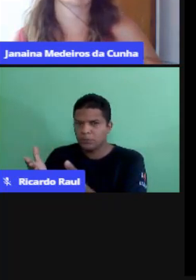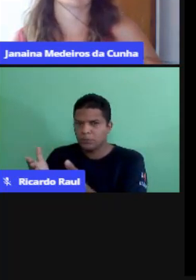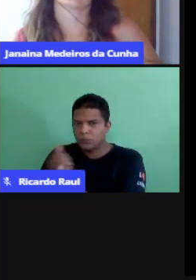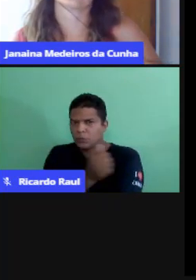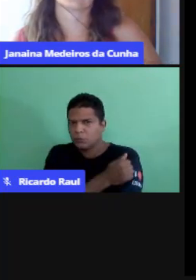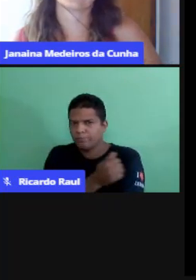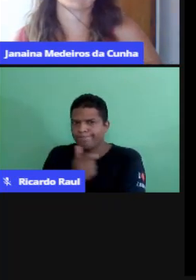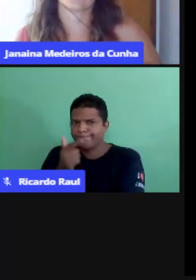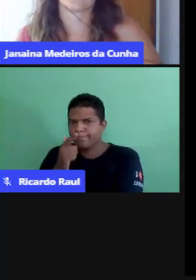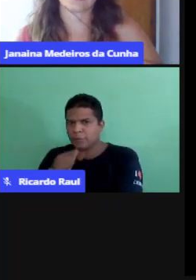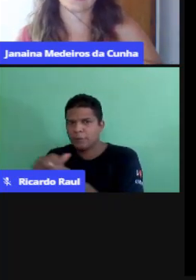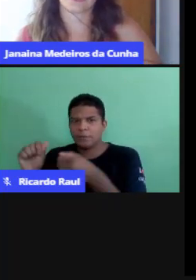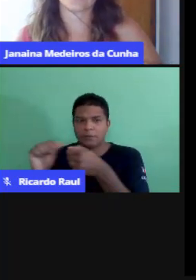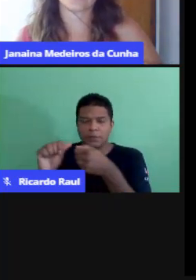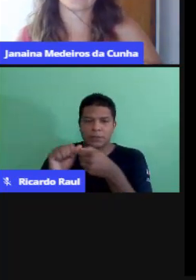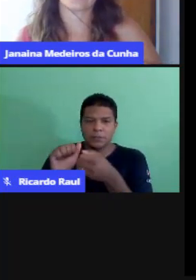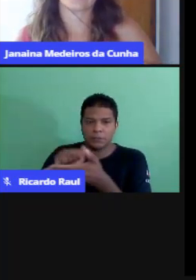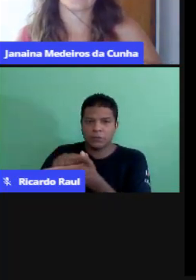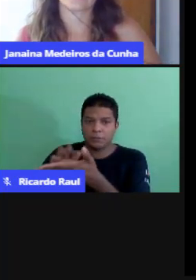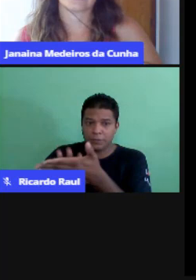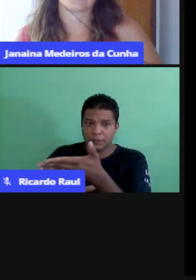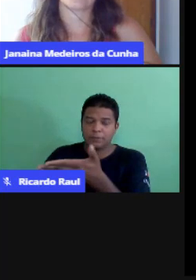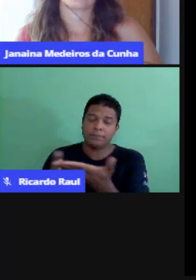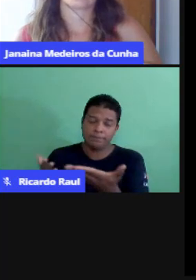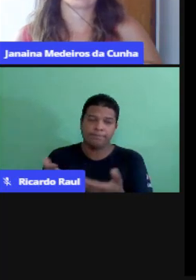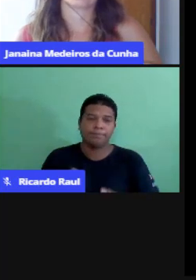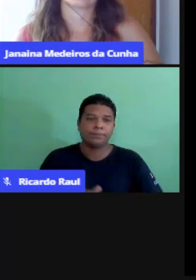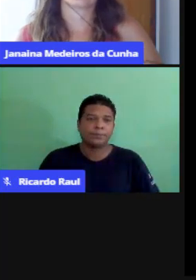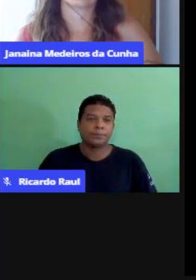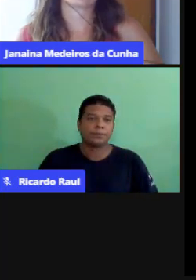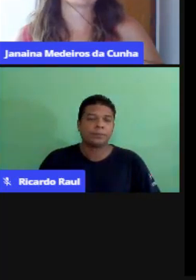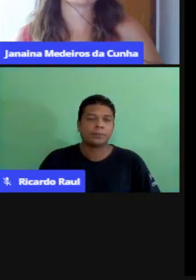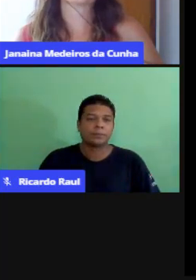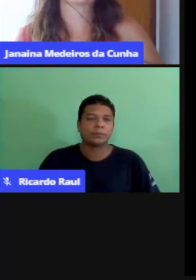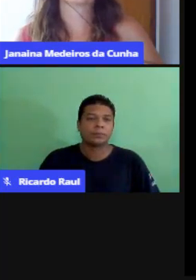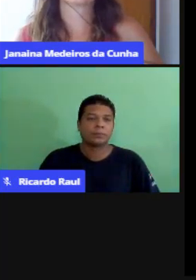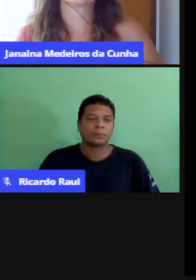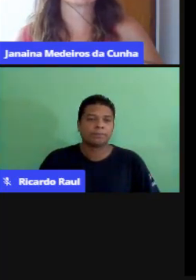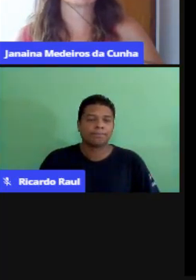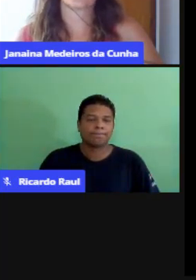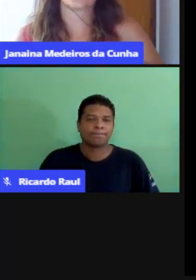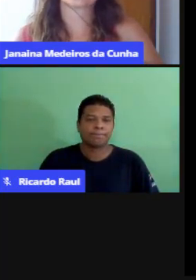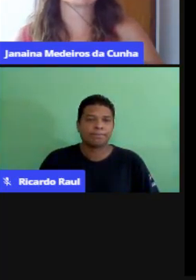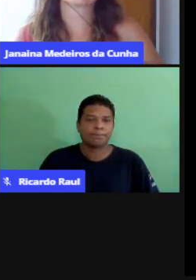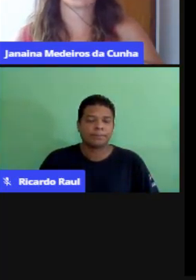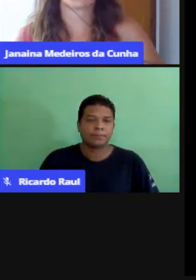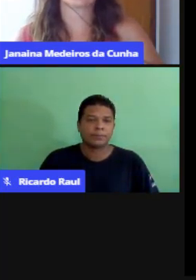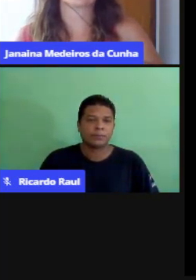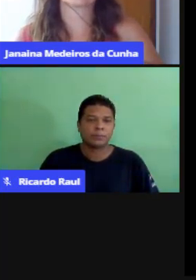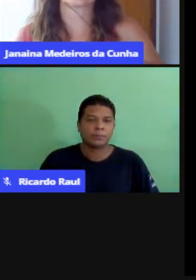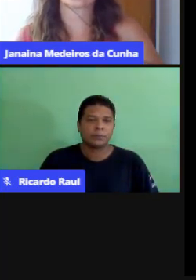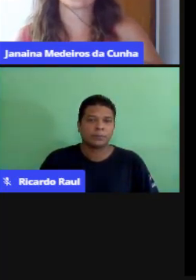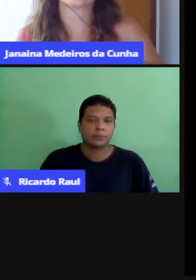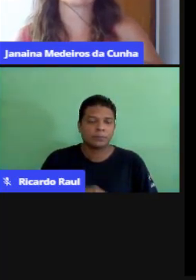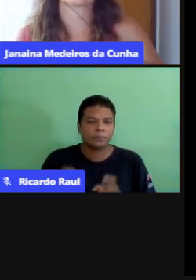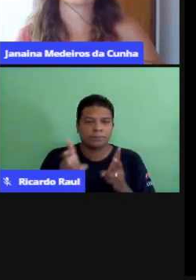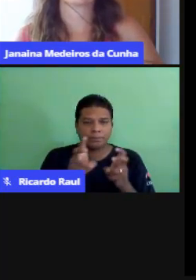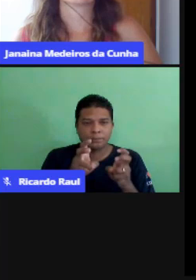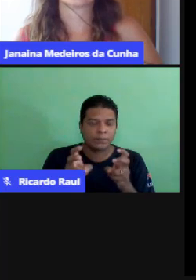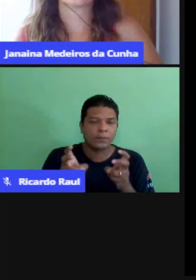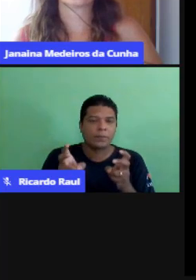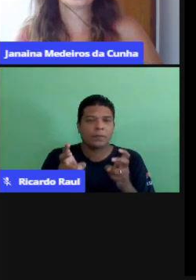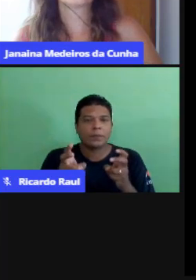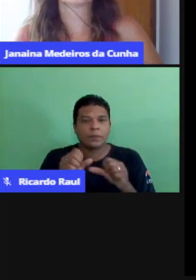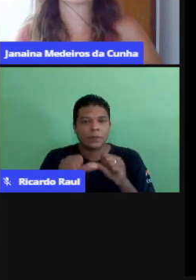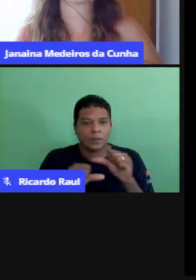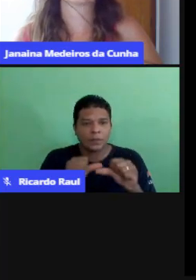fazer essas atividades, né? Percebe-se intervenções ou orientações